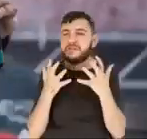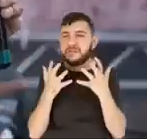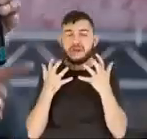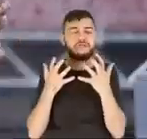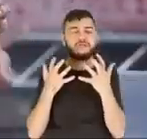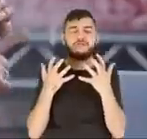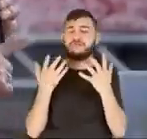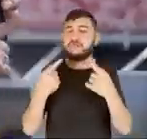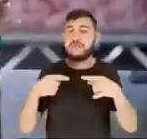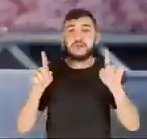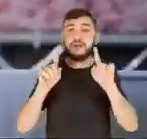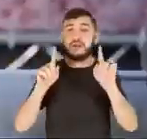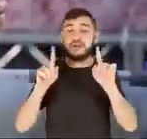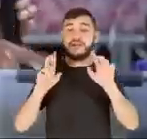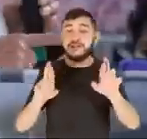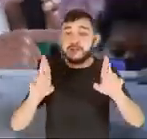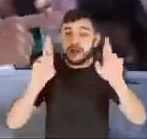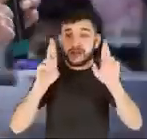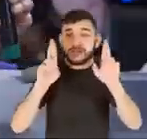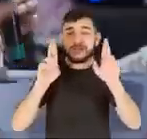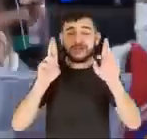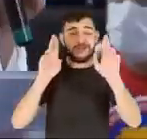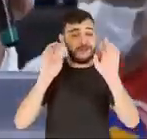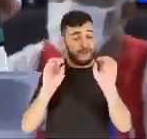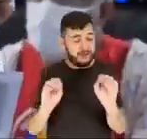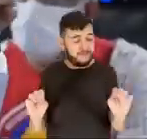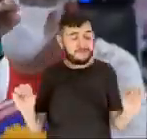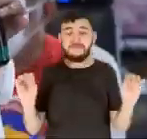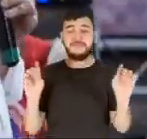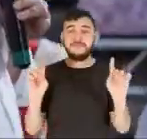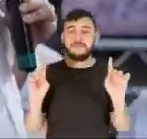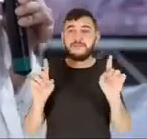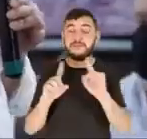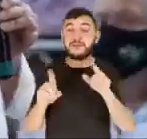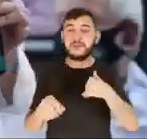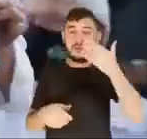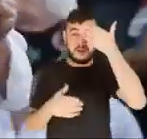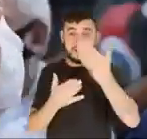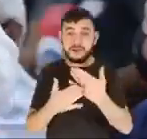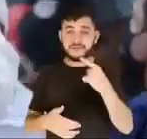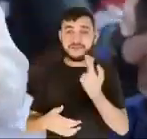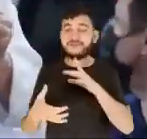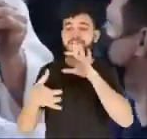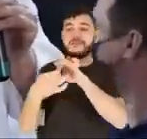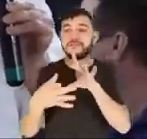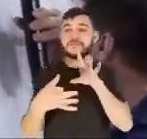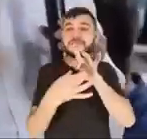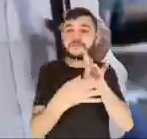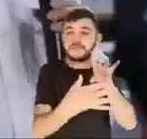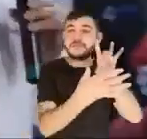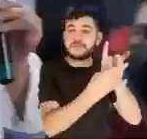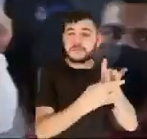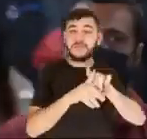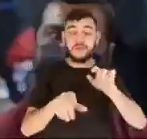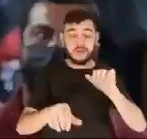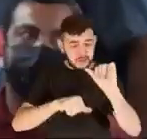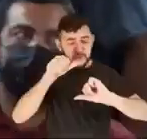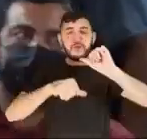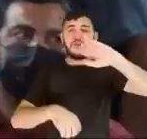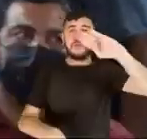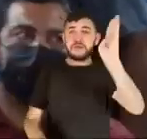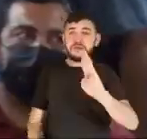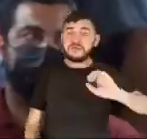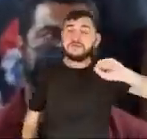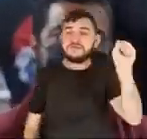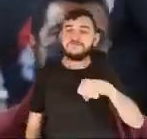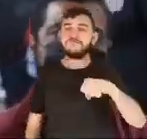Porque eu acho que nós, juntos, vamos mudar esse país. Nós vamos provar que é possível